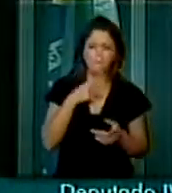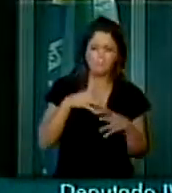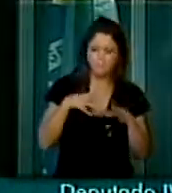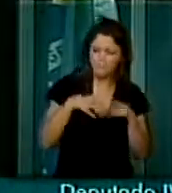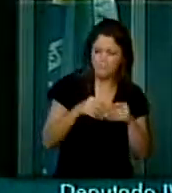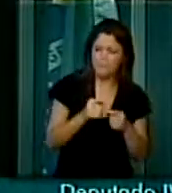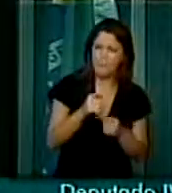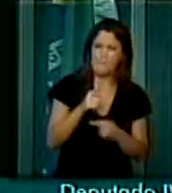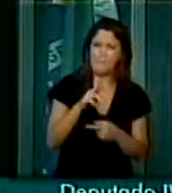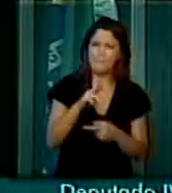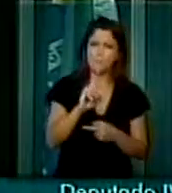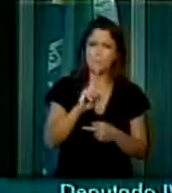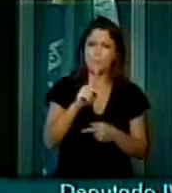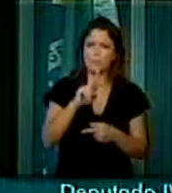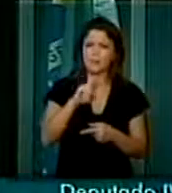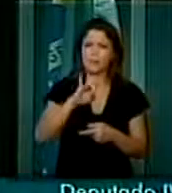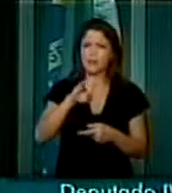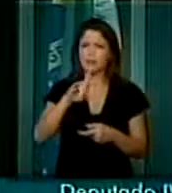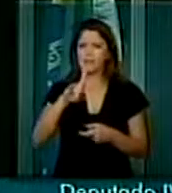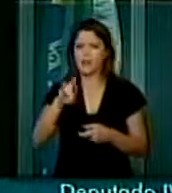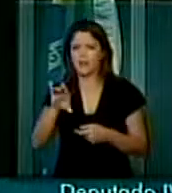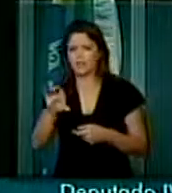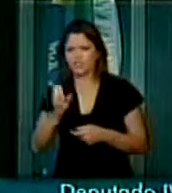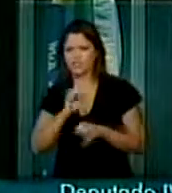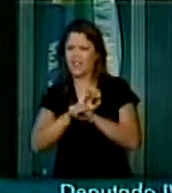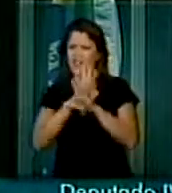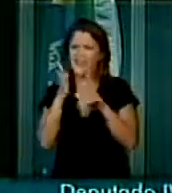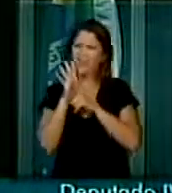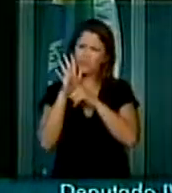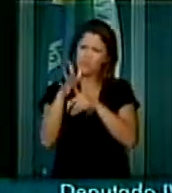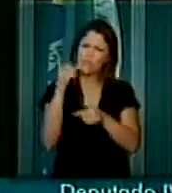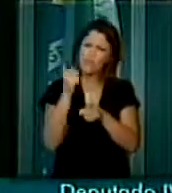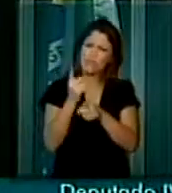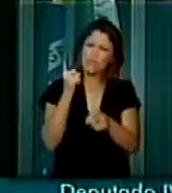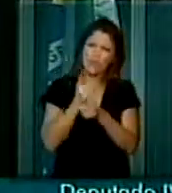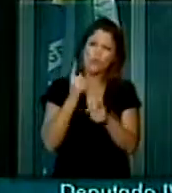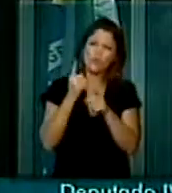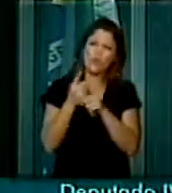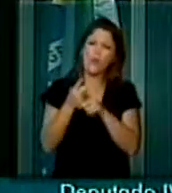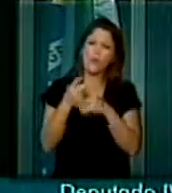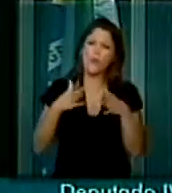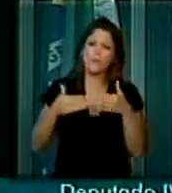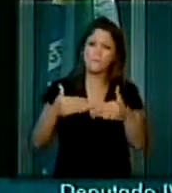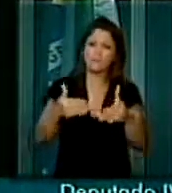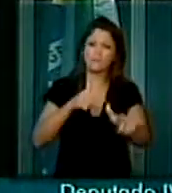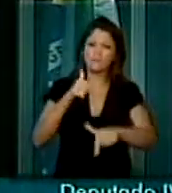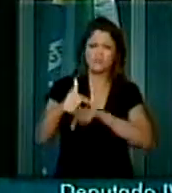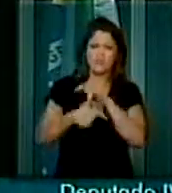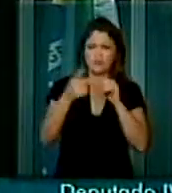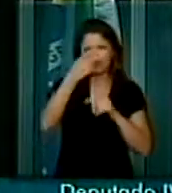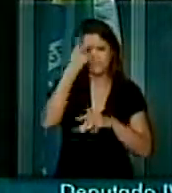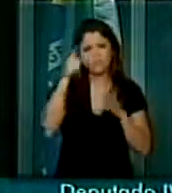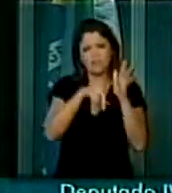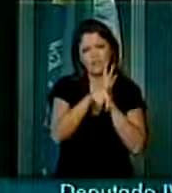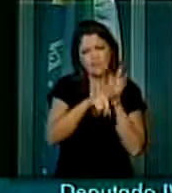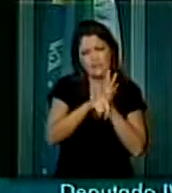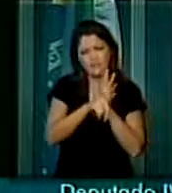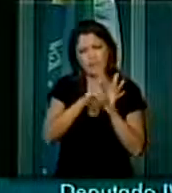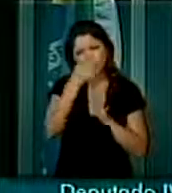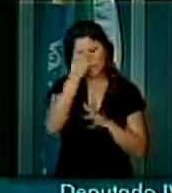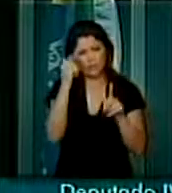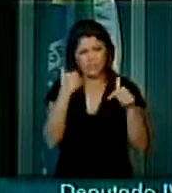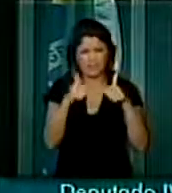foi claramente encontrado pelo Ministério do Trabalho e seus fiscais gente trabalhando de